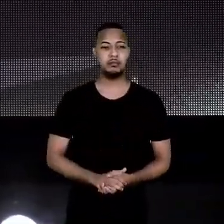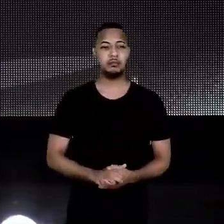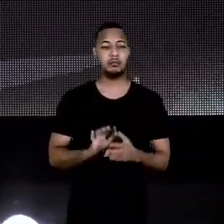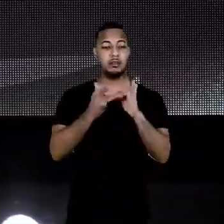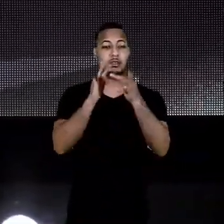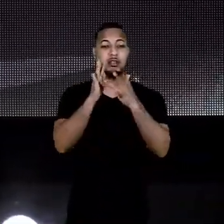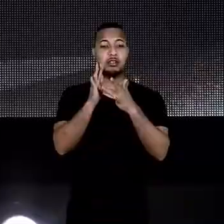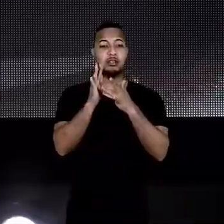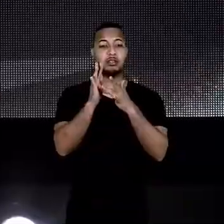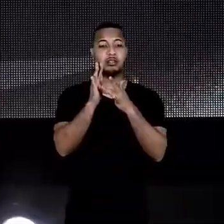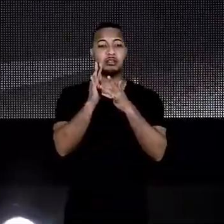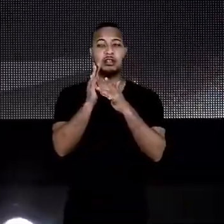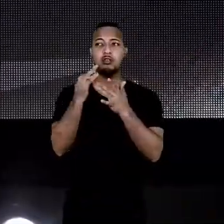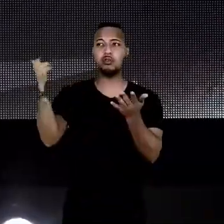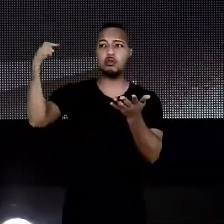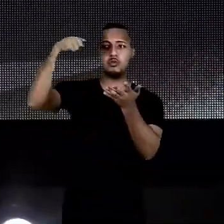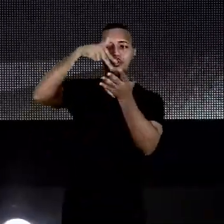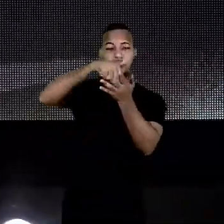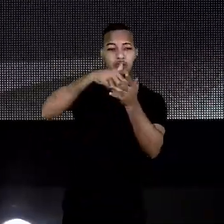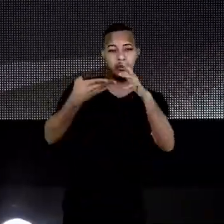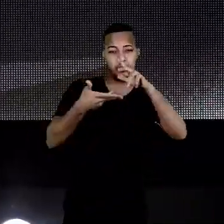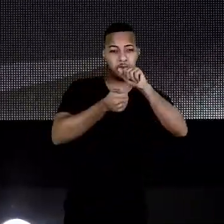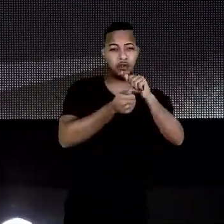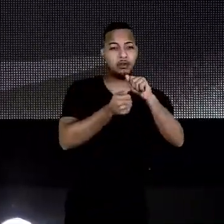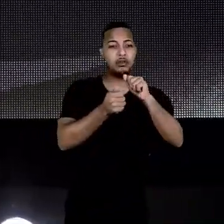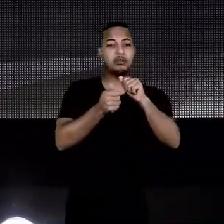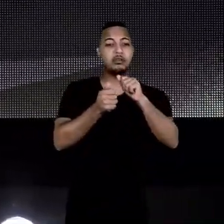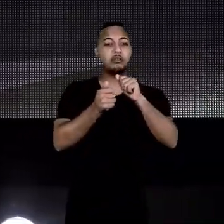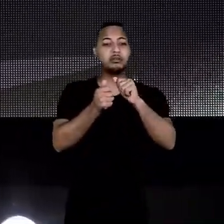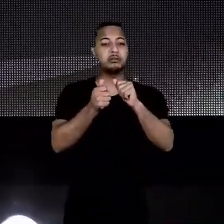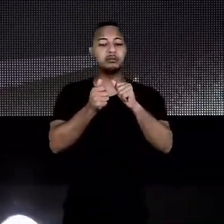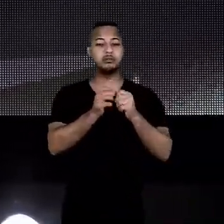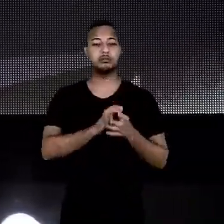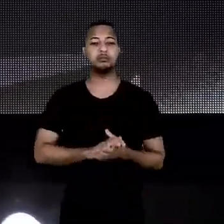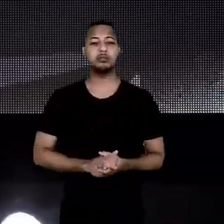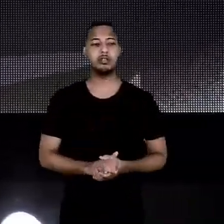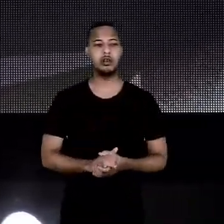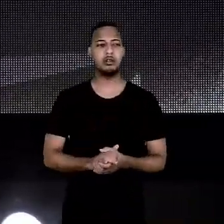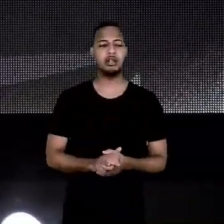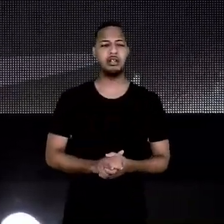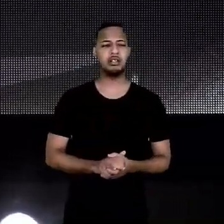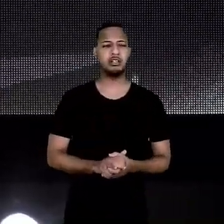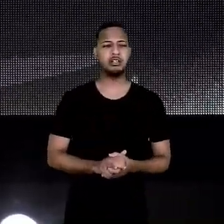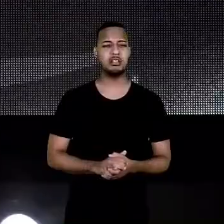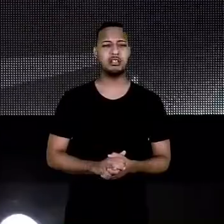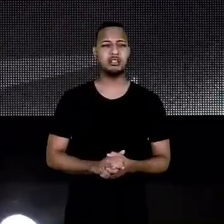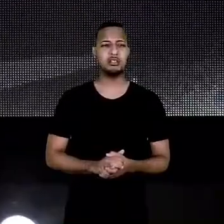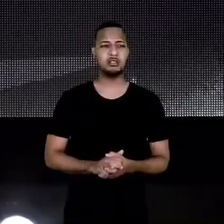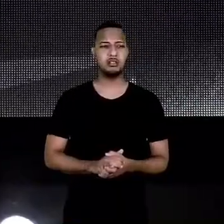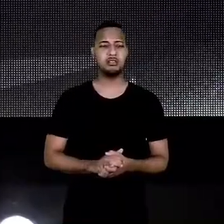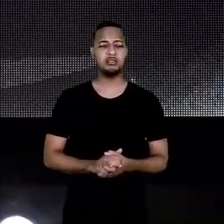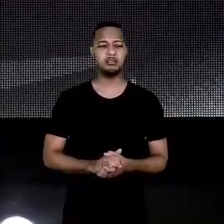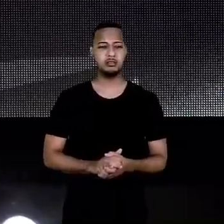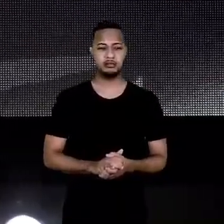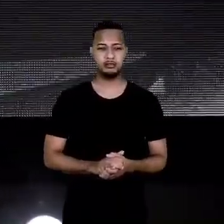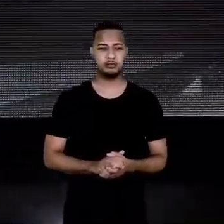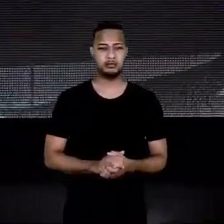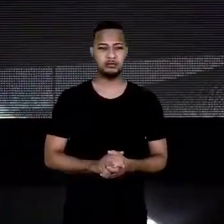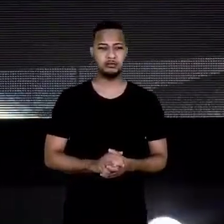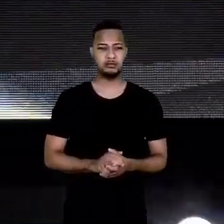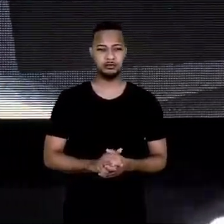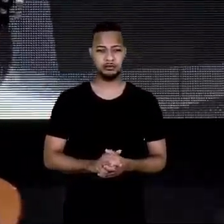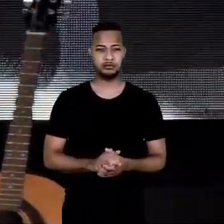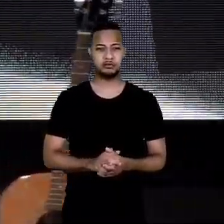Jesus, quando veio à terra, Jesus fez questão de dizer que ele era